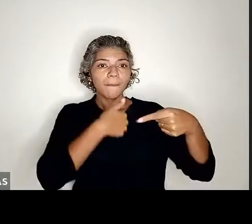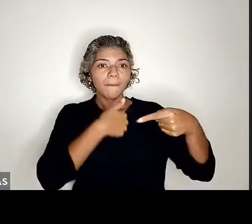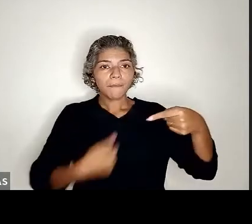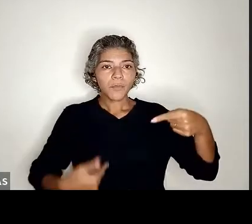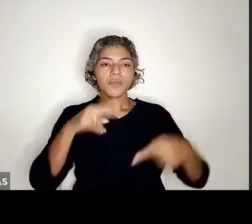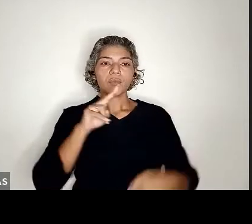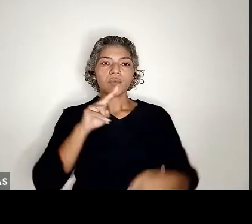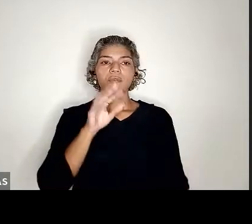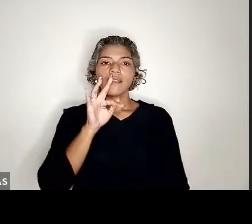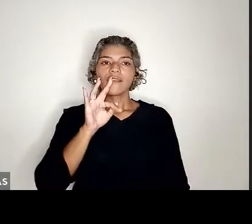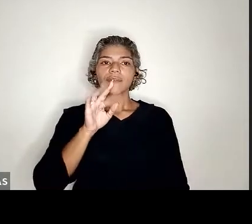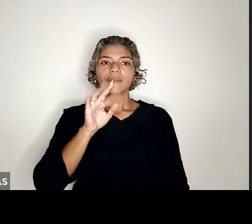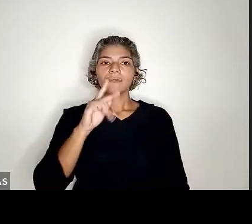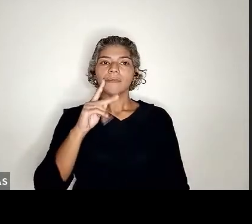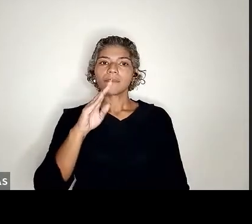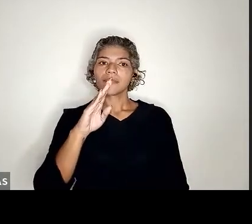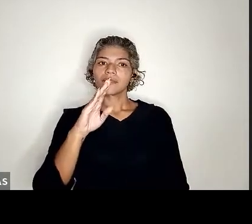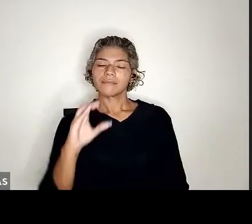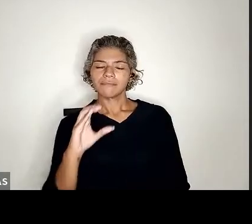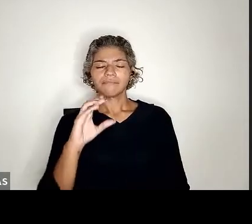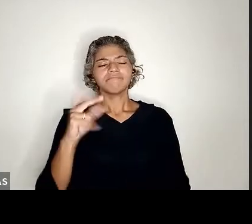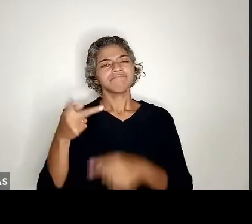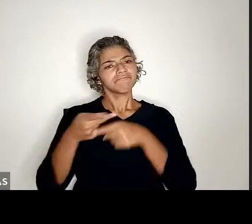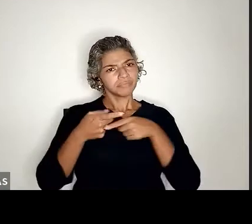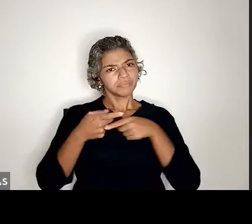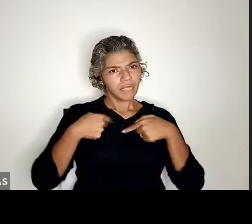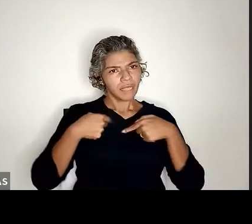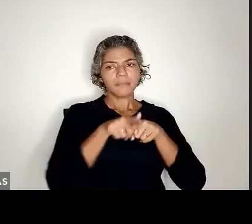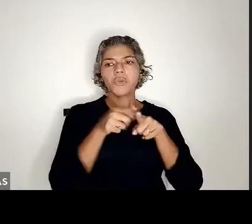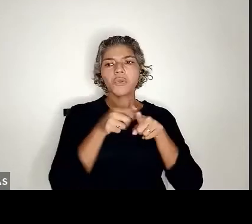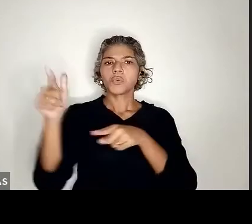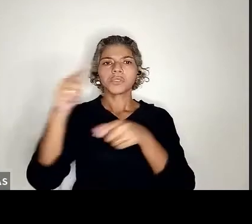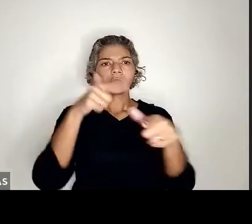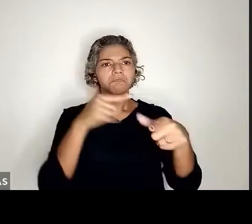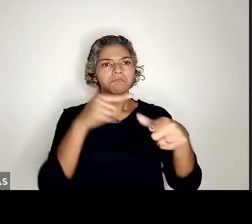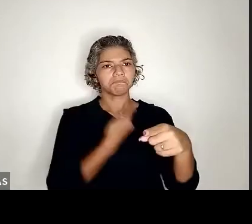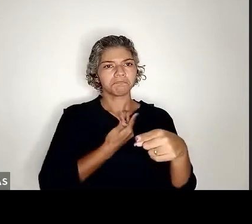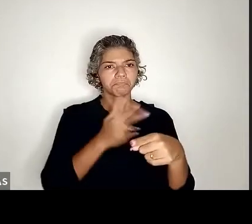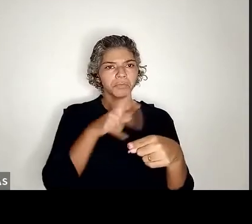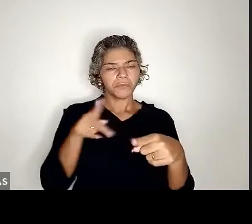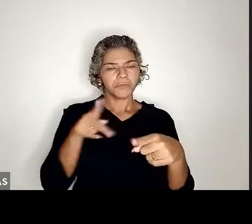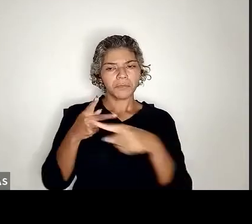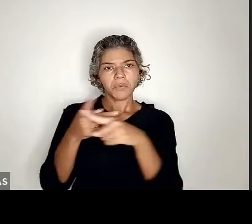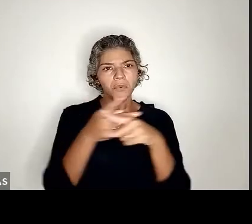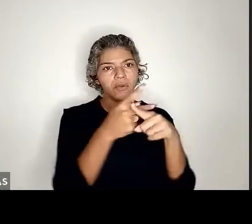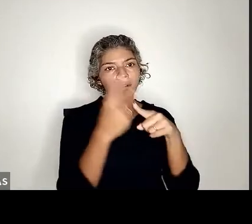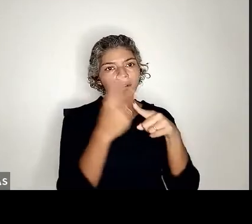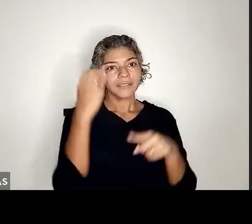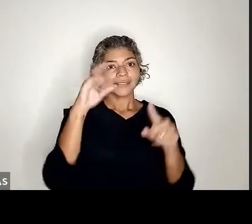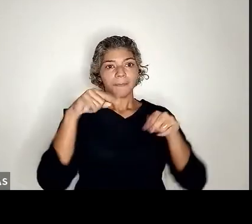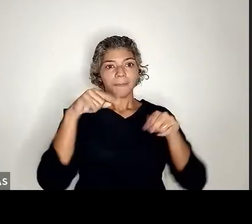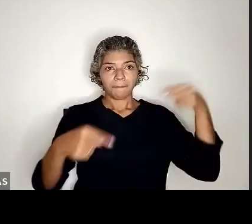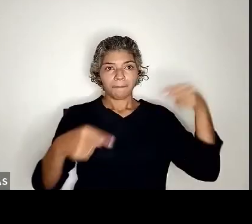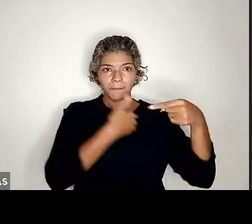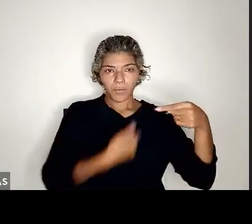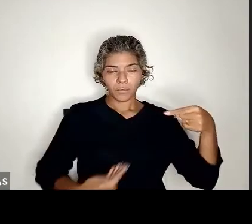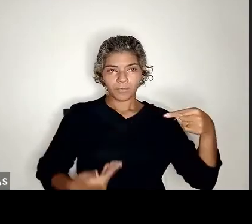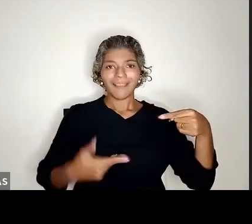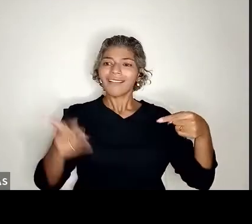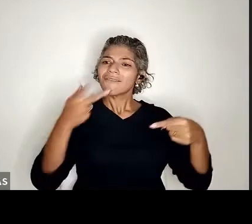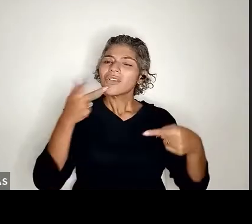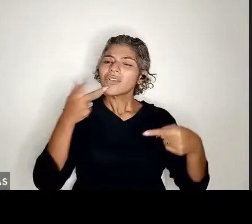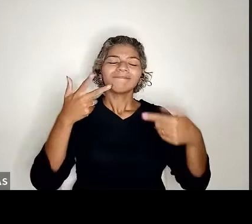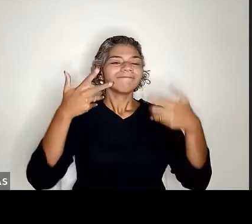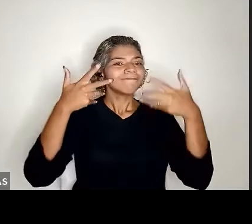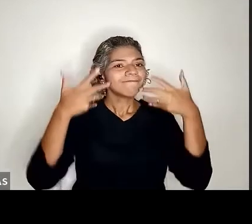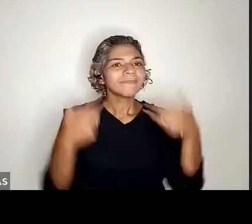da área de ciência política e políticas públicas para a gente... Ela dizia, a gente tem que fazer alguma coisa. Né? A gente